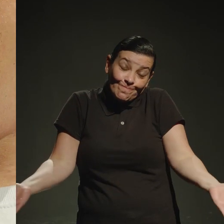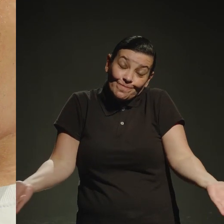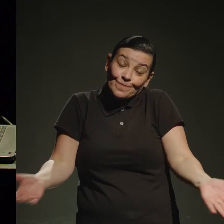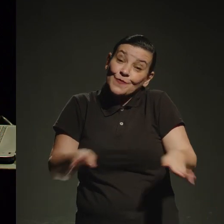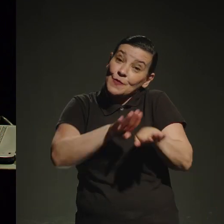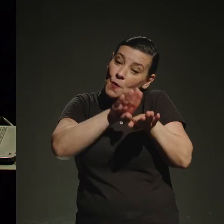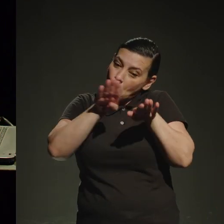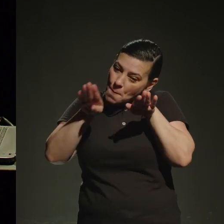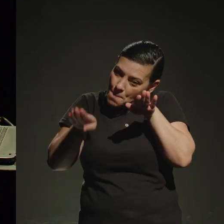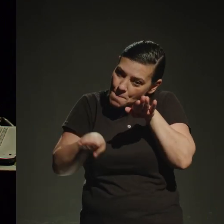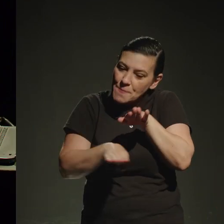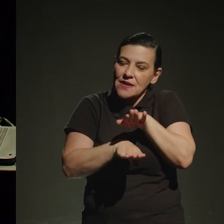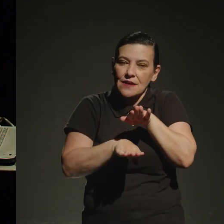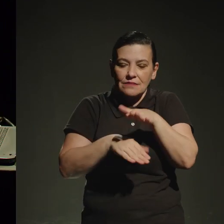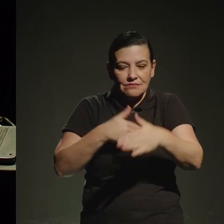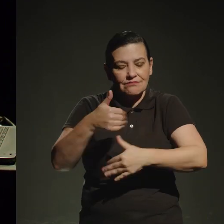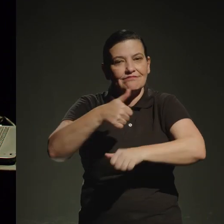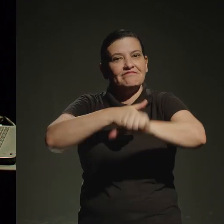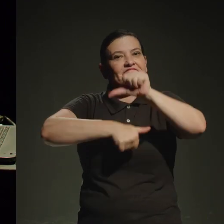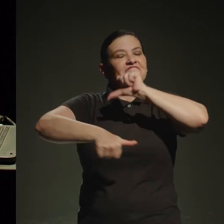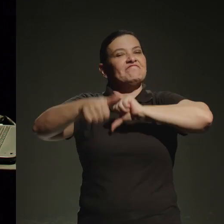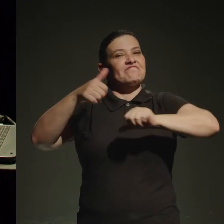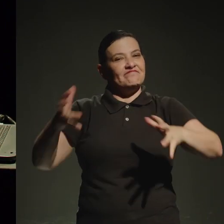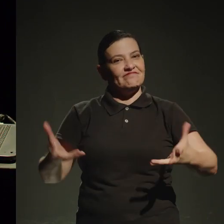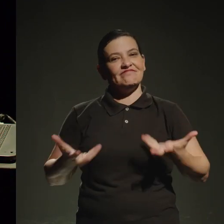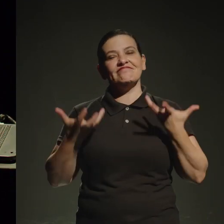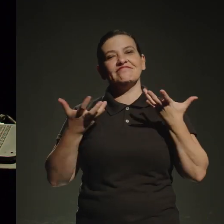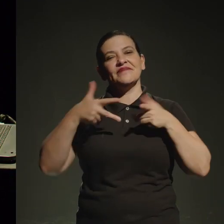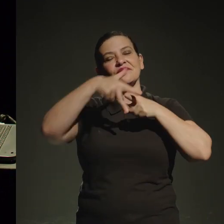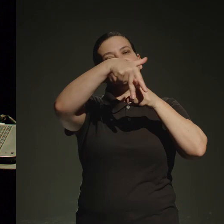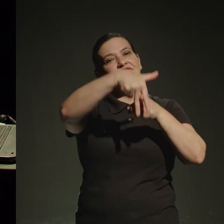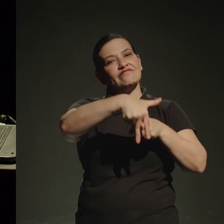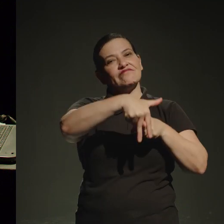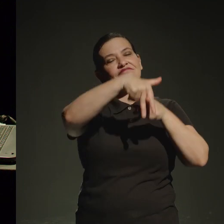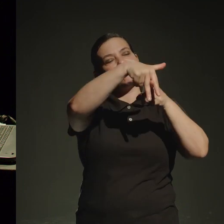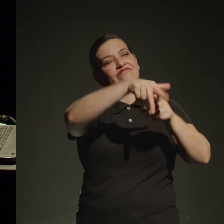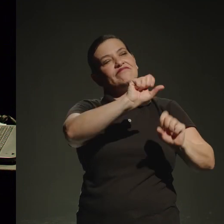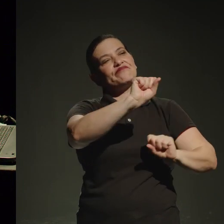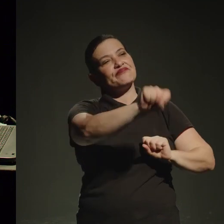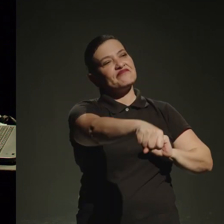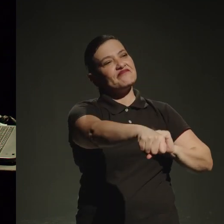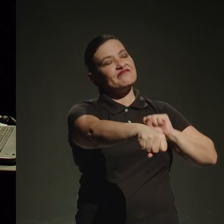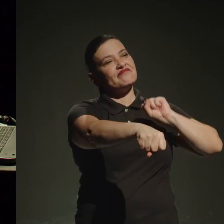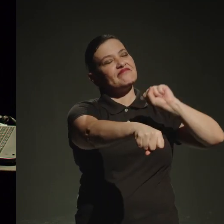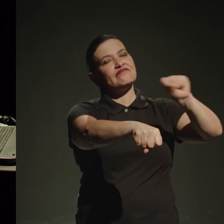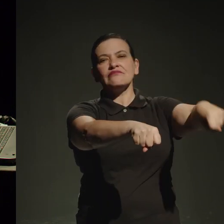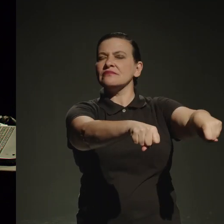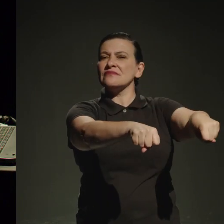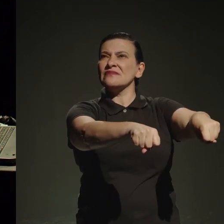Pocotó, porém, me sinto deveras solitário. Tiver ao menos um outro ser humano para... Mas é